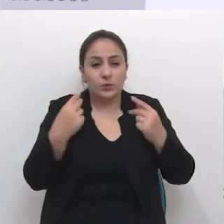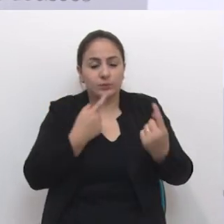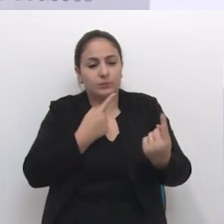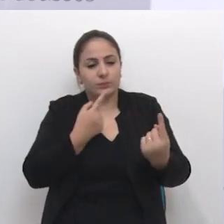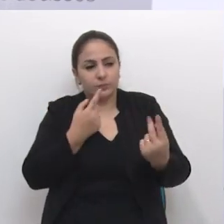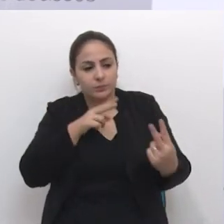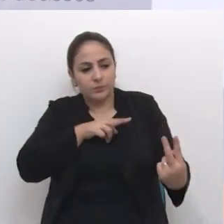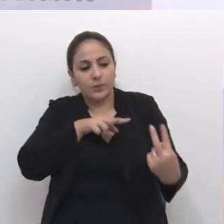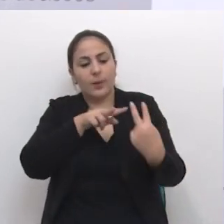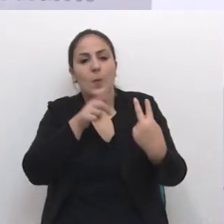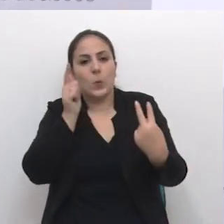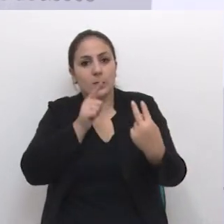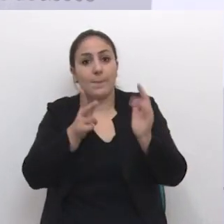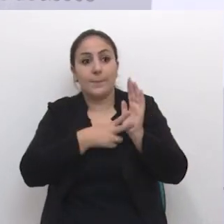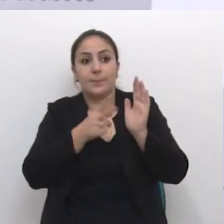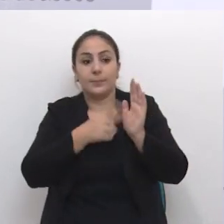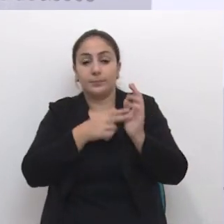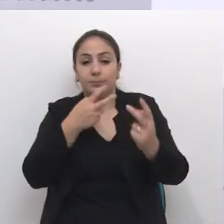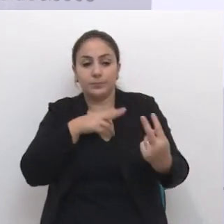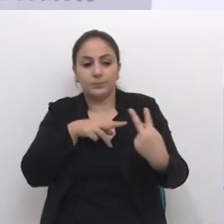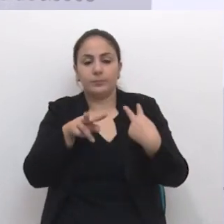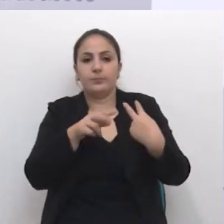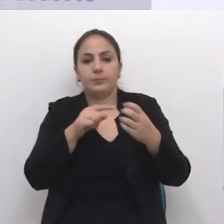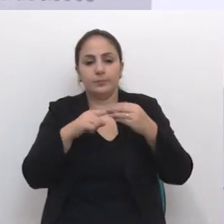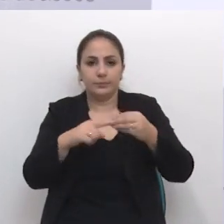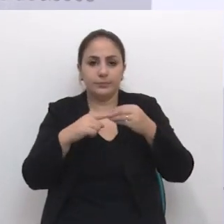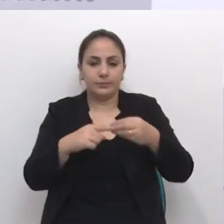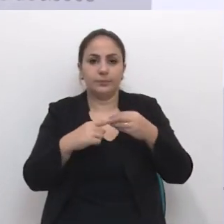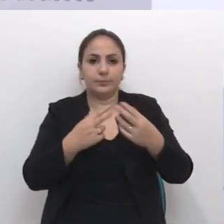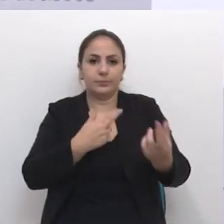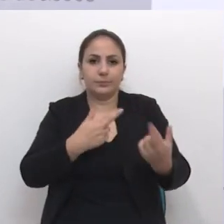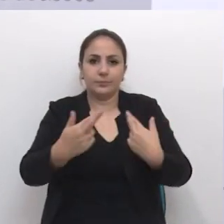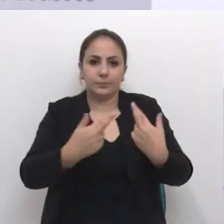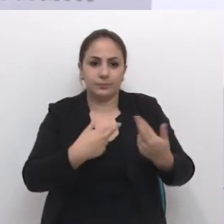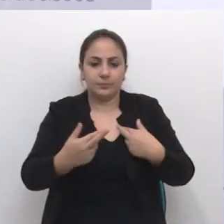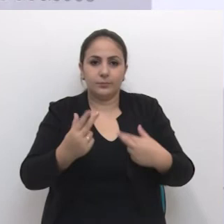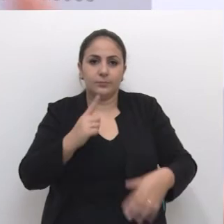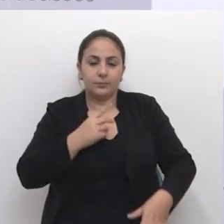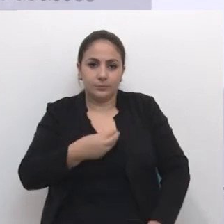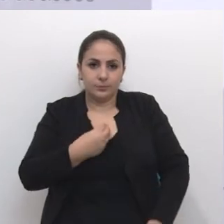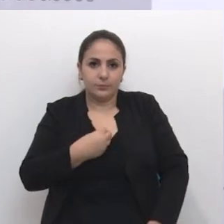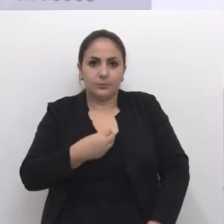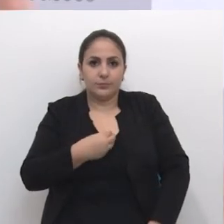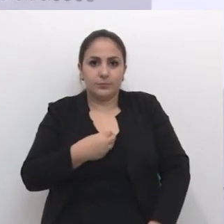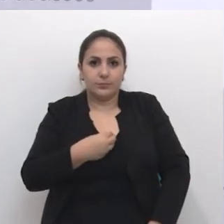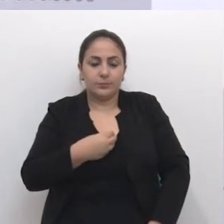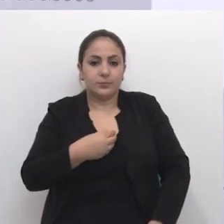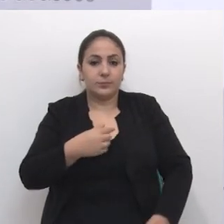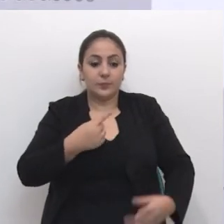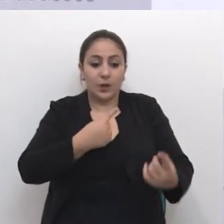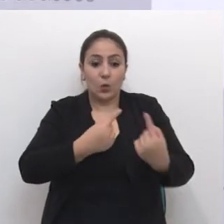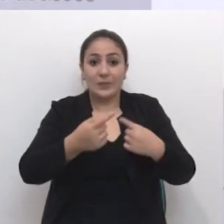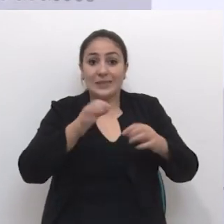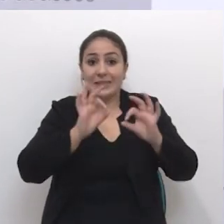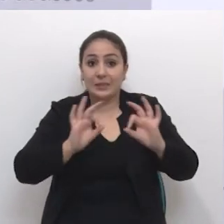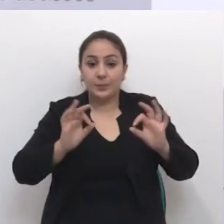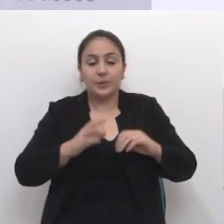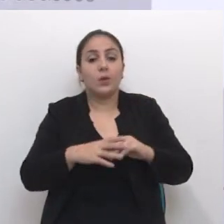O farol aceso nas rodovias. Me parece que os faróis acesos nas rodovias,